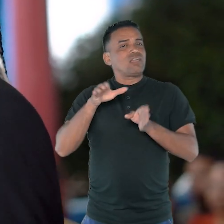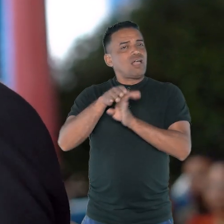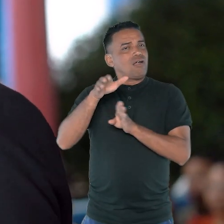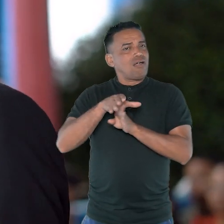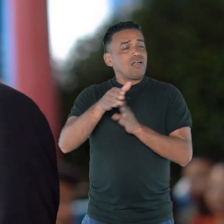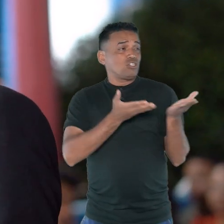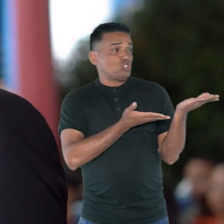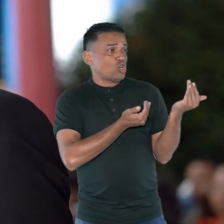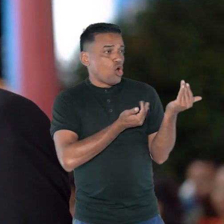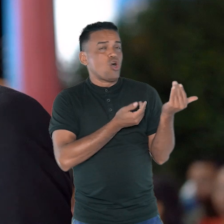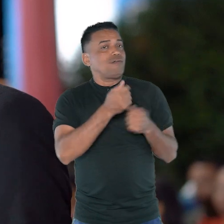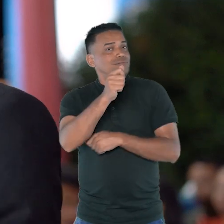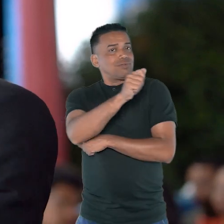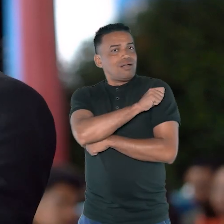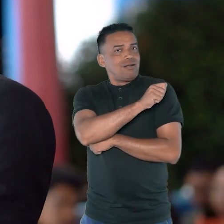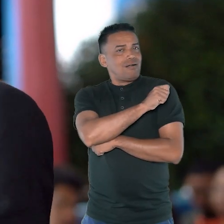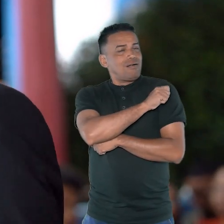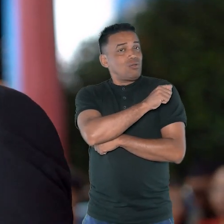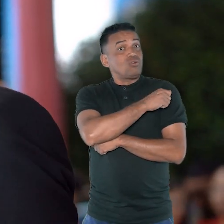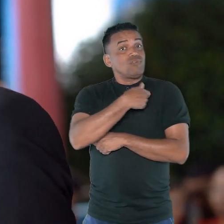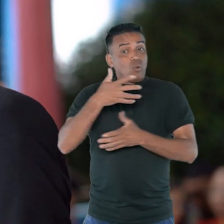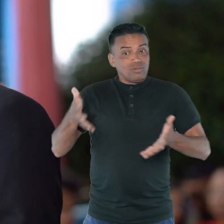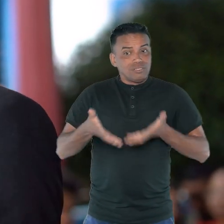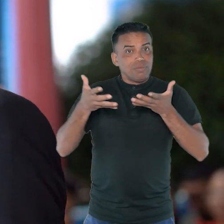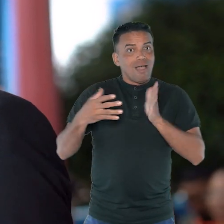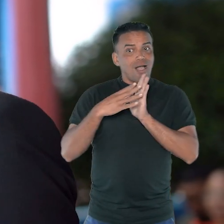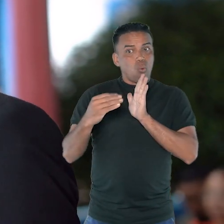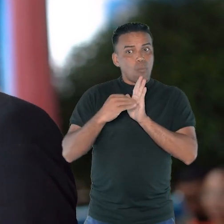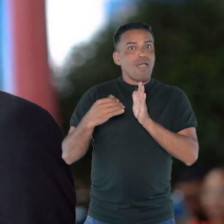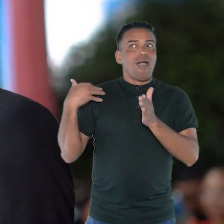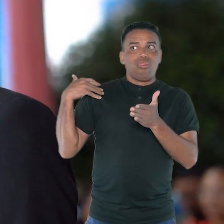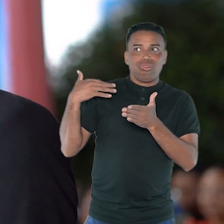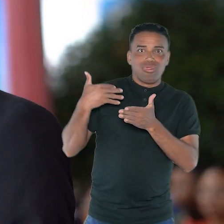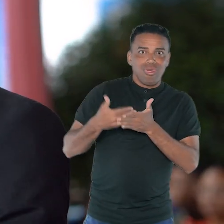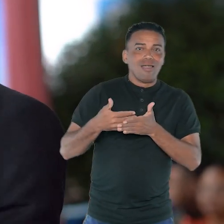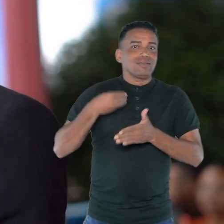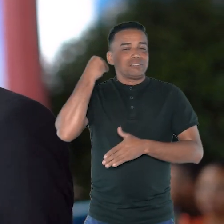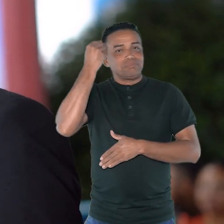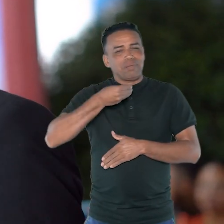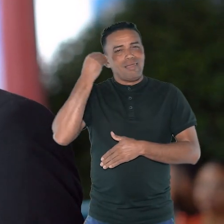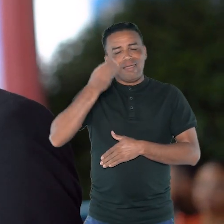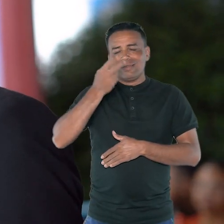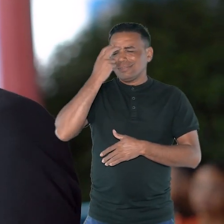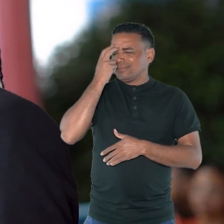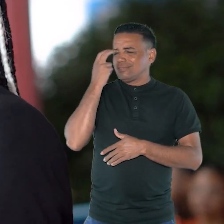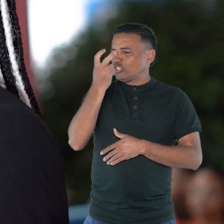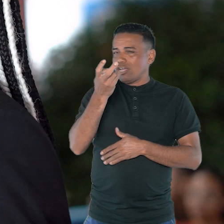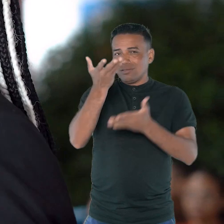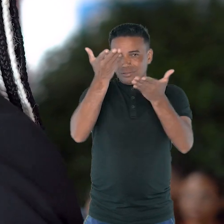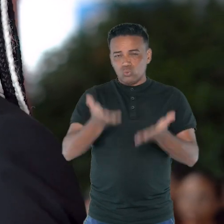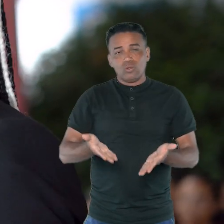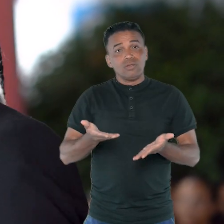esses jovens que estão aqui, para esses alunos, que certamente vão se inspirar em você, na sua trajetória, né? Uma pessoa extremamente inteligente e